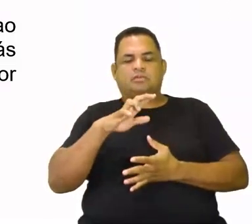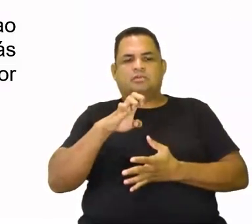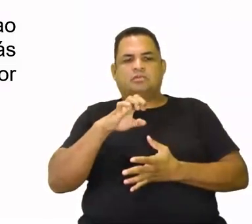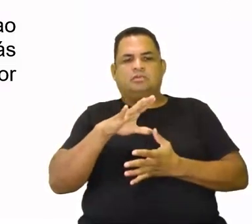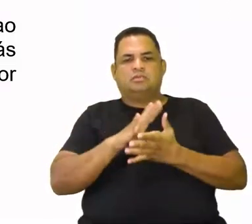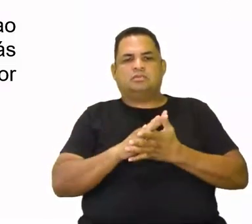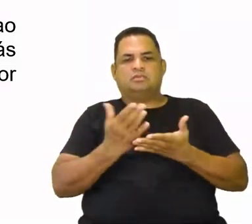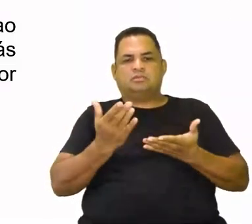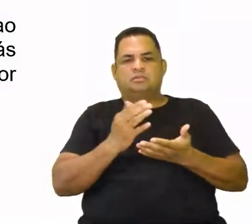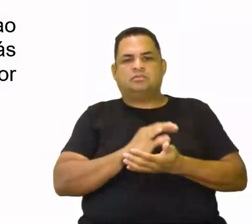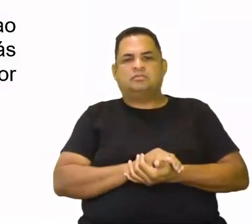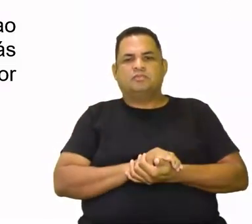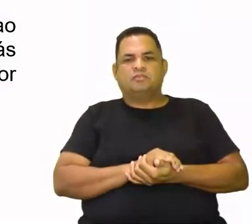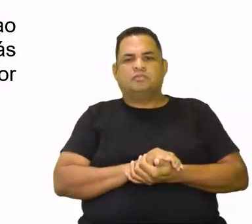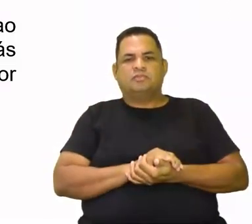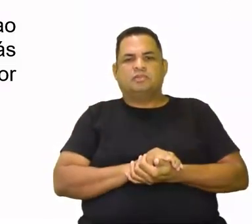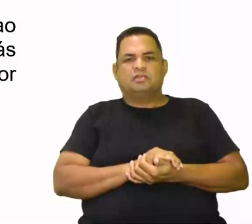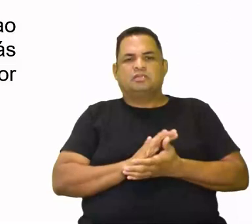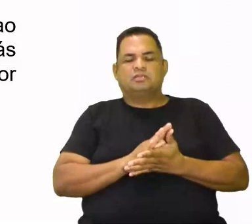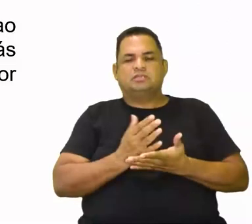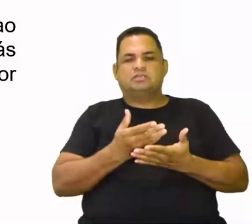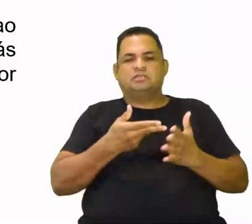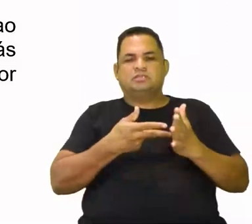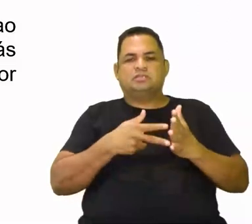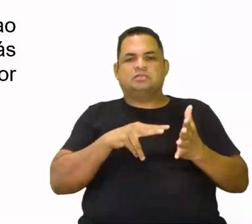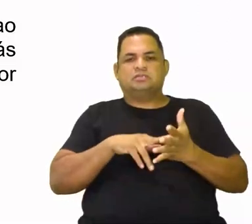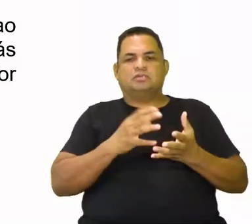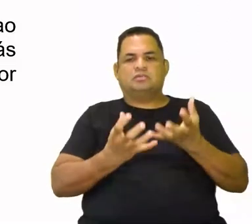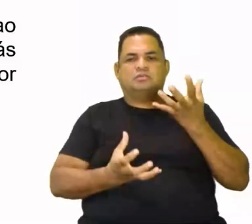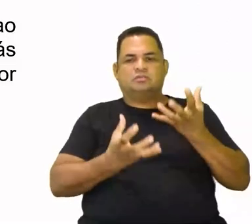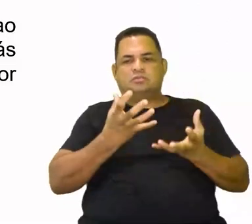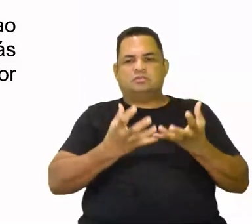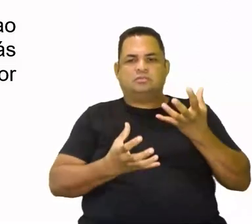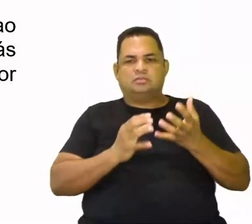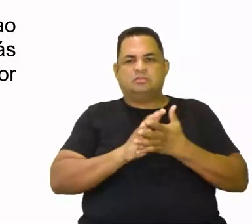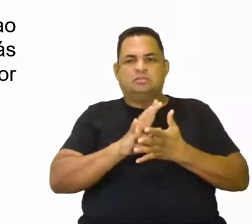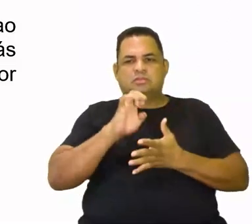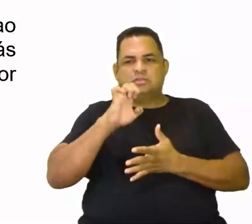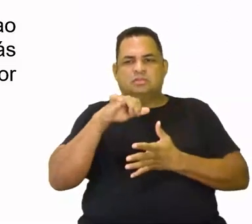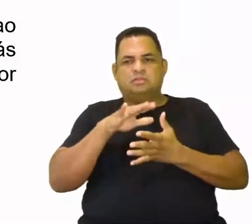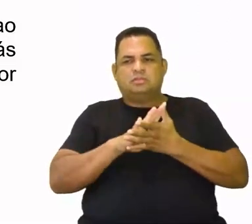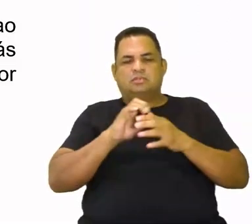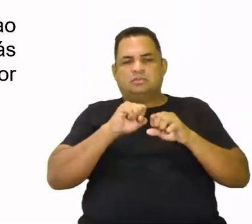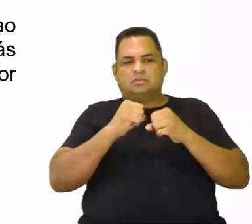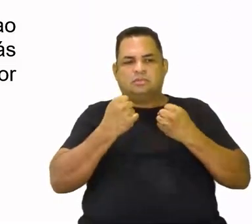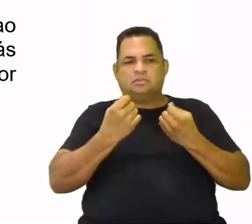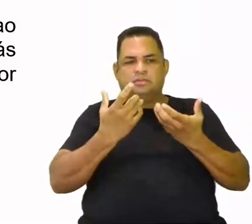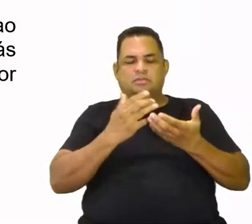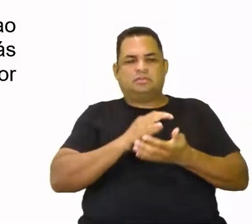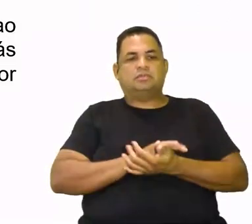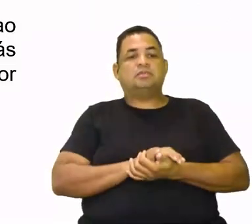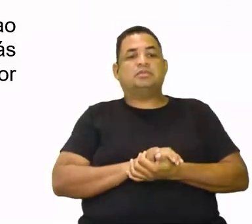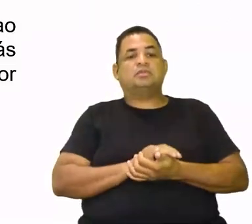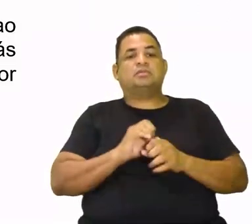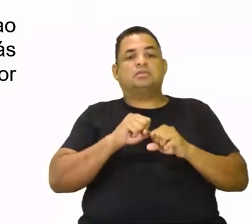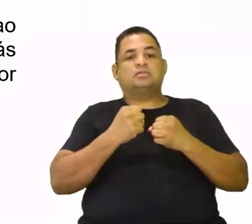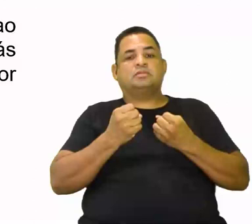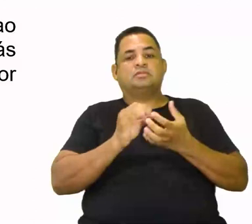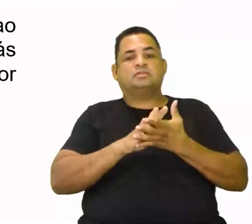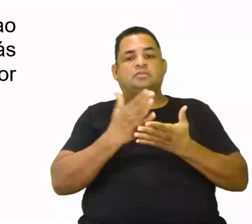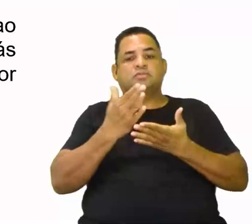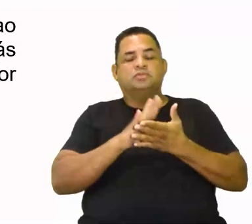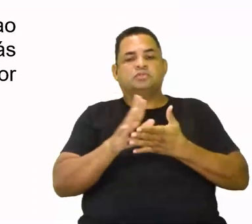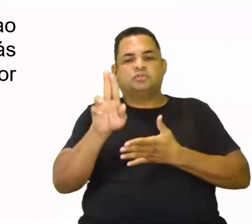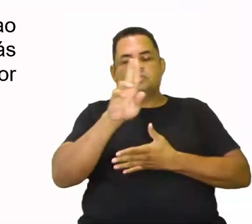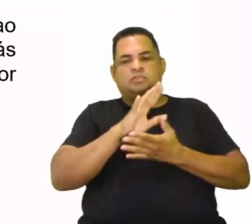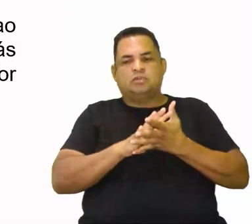quebra sobre a ação do fogo, que no grego significa fogo, piro, e lise significa quebra, né? Ou seja, quebra de um composto por